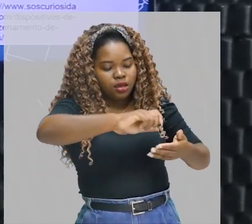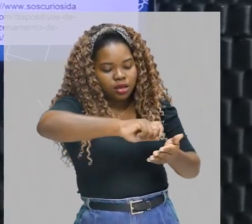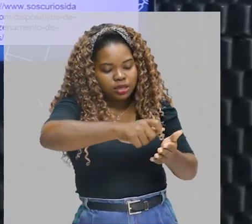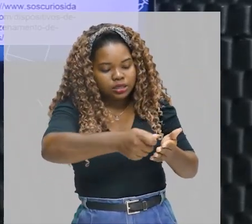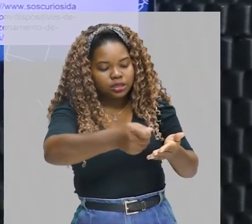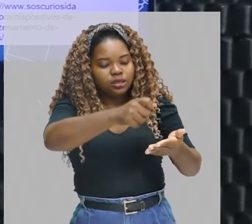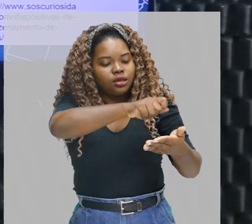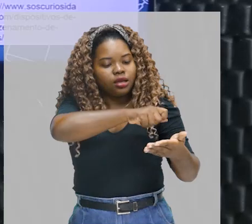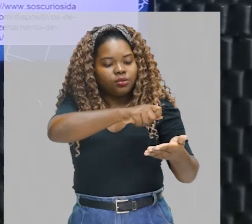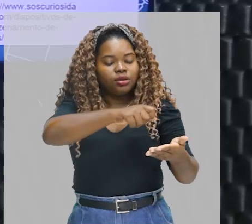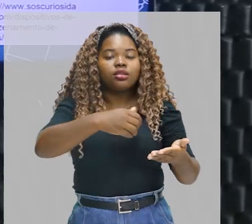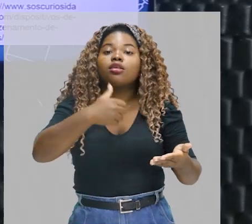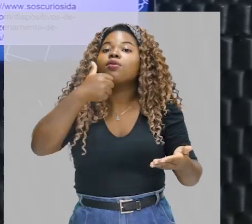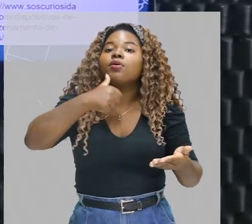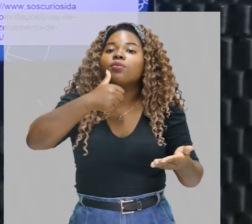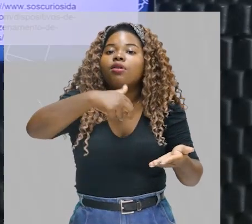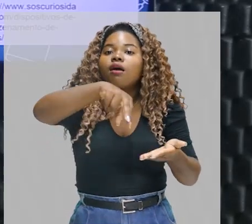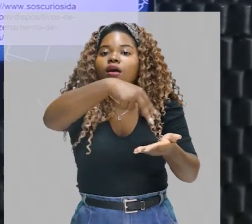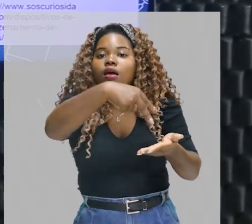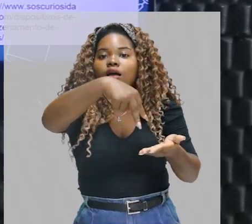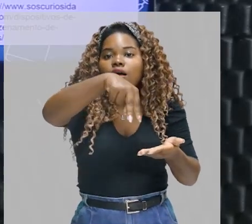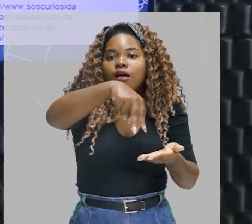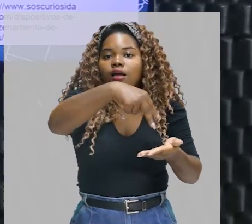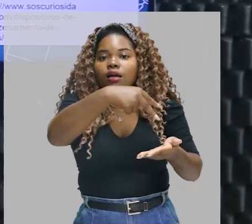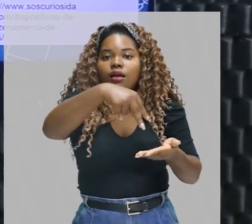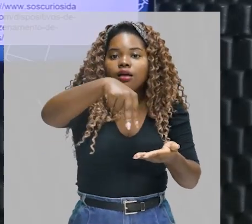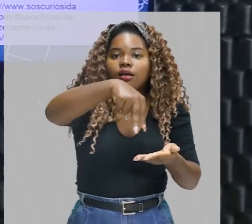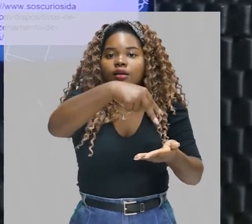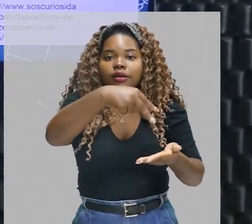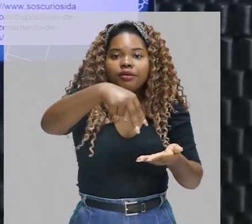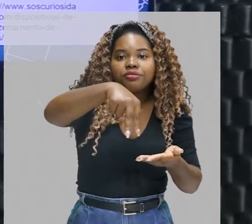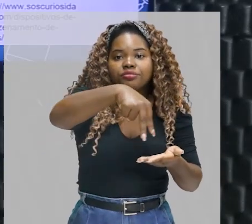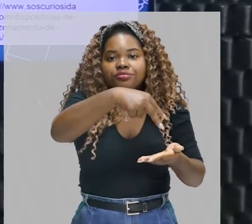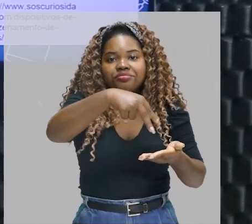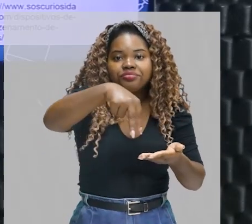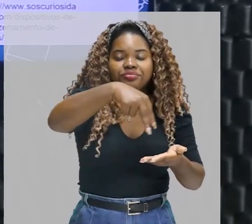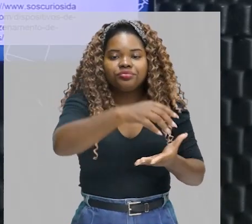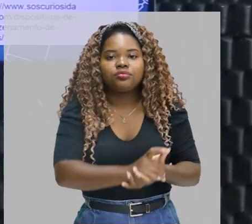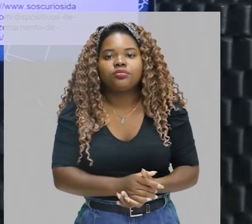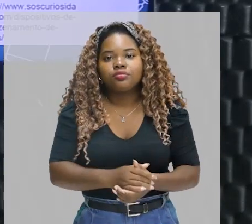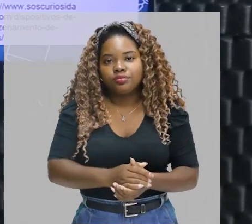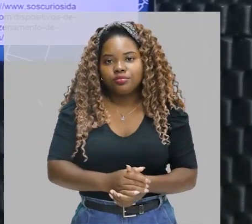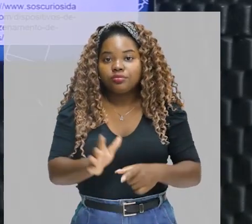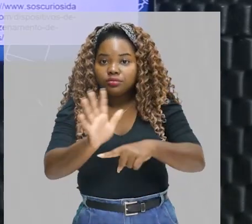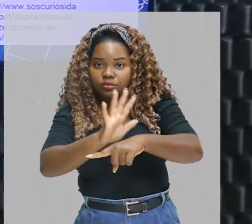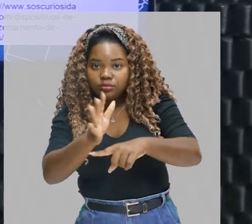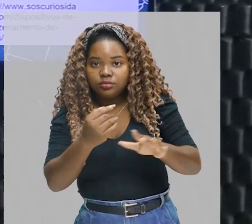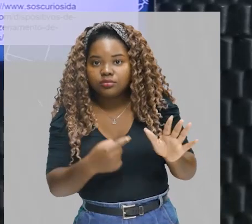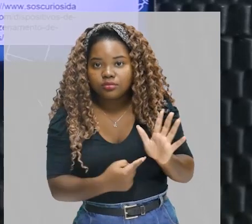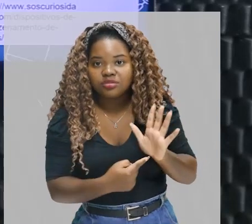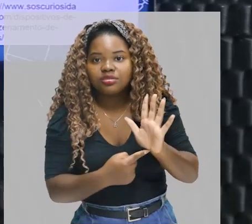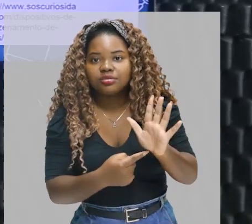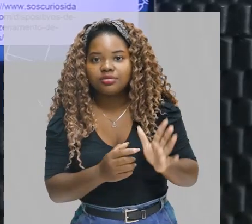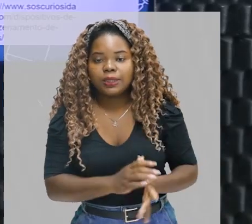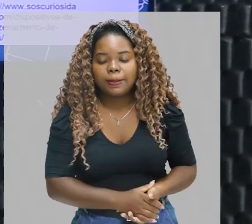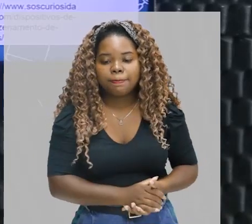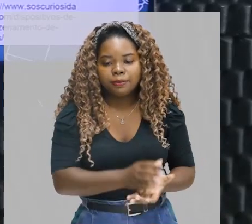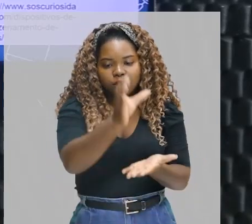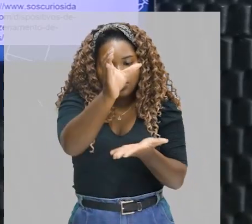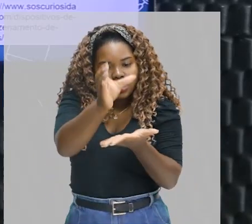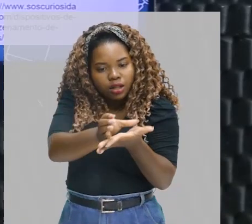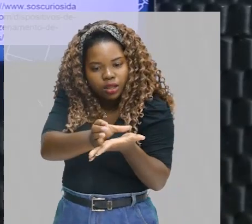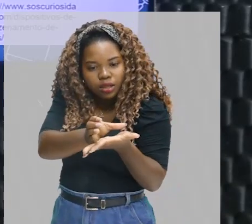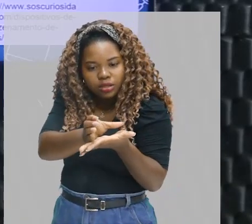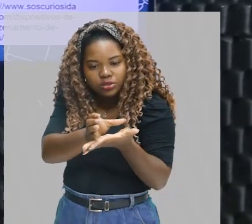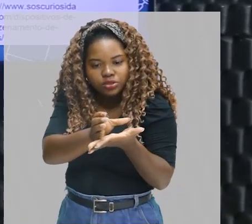dançando no momento que toca a música, certo? Se você nunca viu isso pessoalmente, já deve ter visto isso em algum filme, certo? Aquela caixinha,